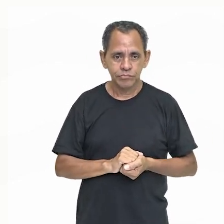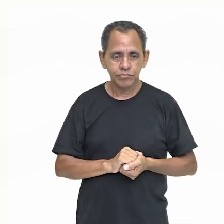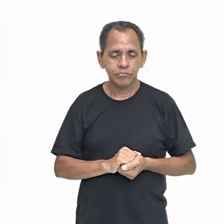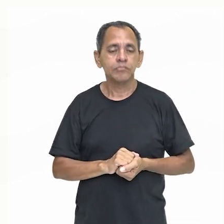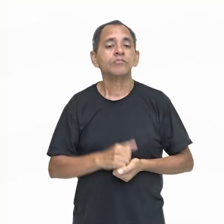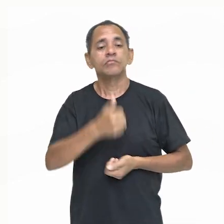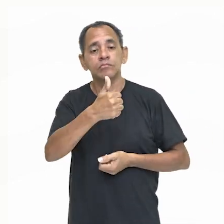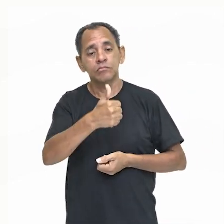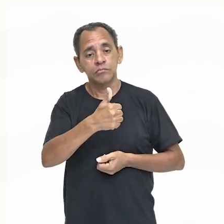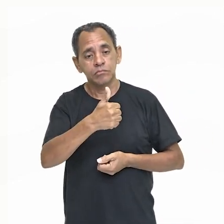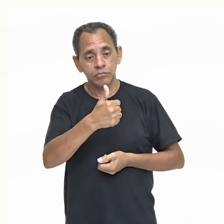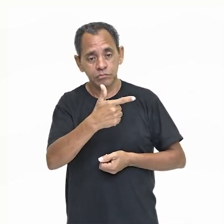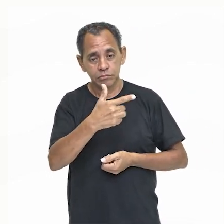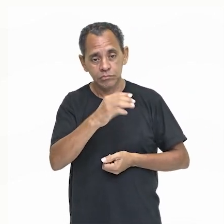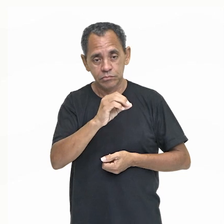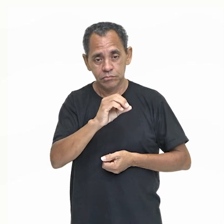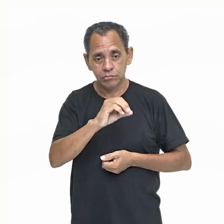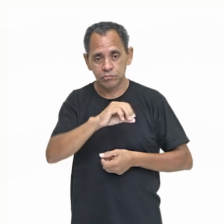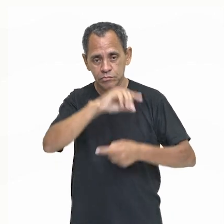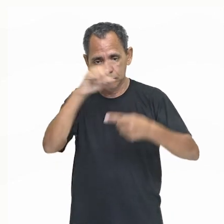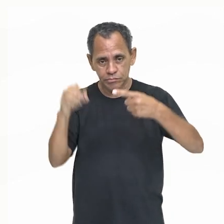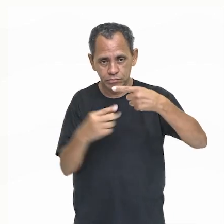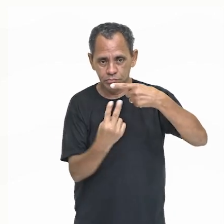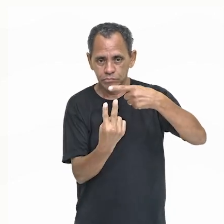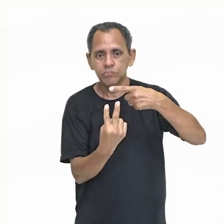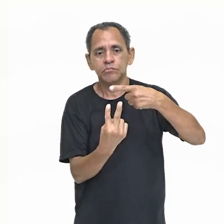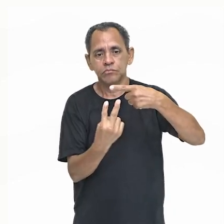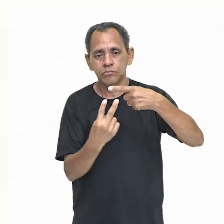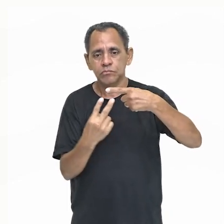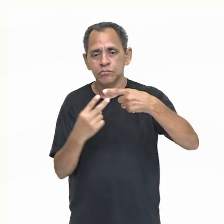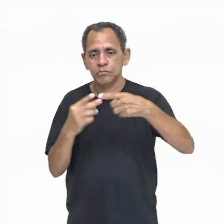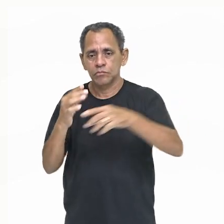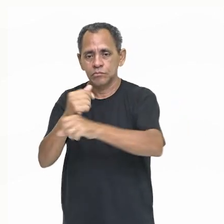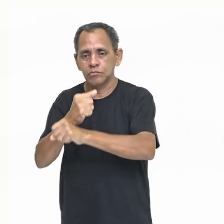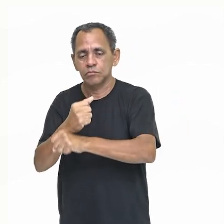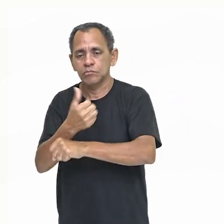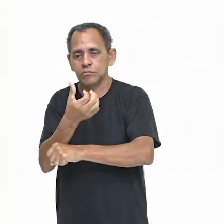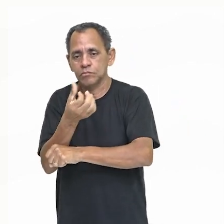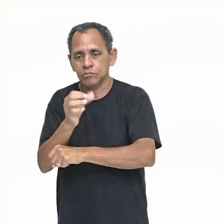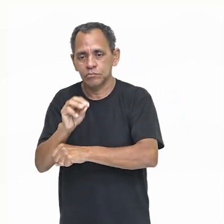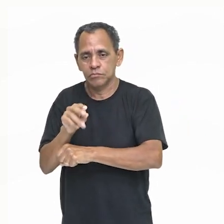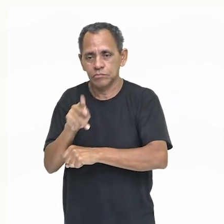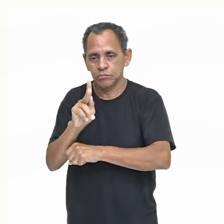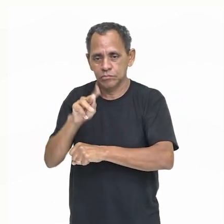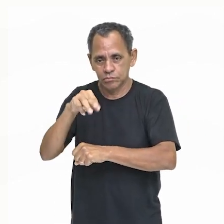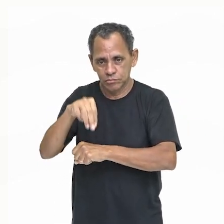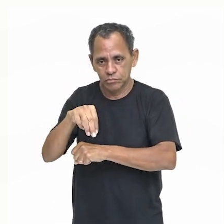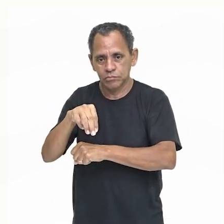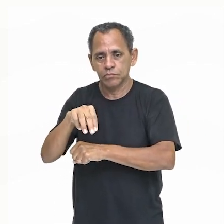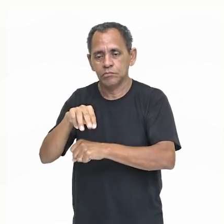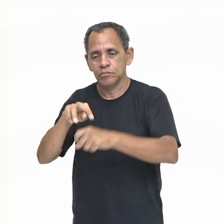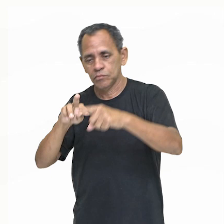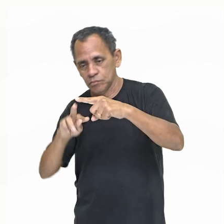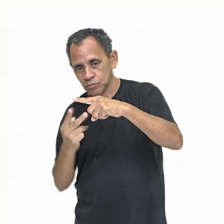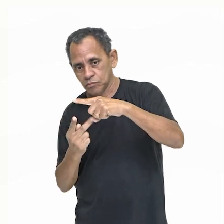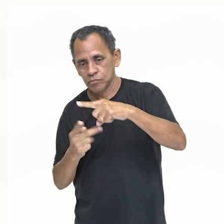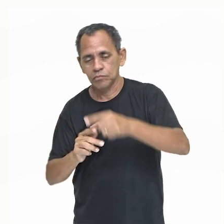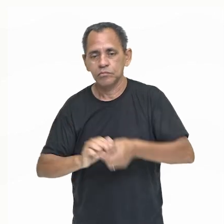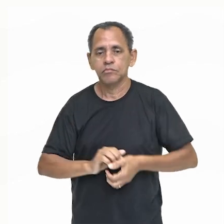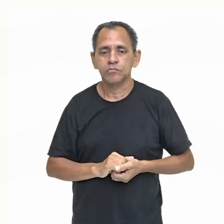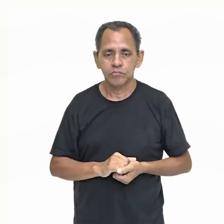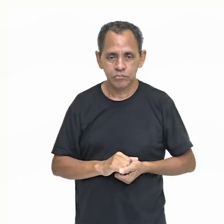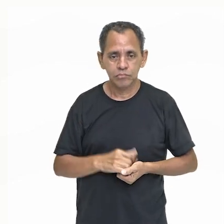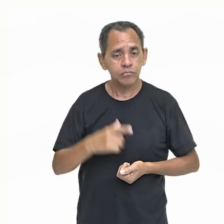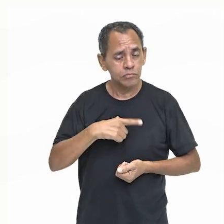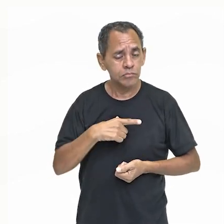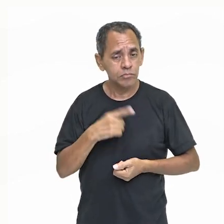resultado que é 60 km/h então aí nós temos o cálculo